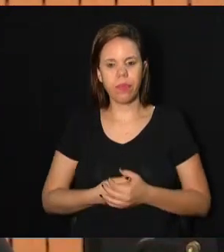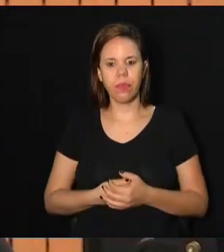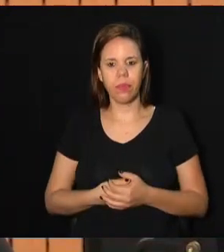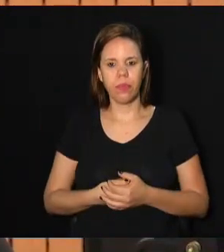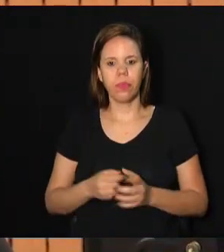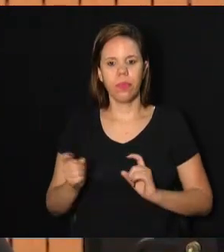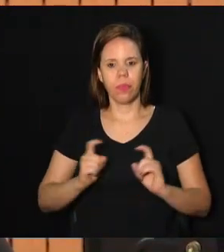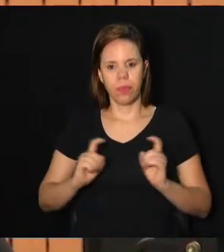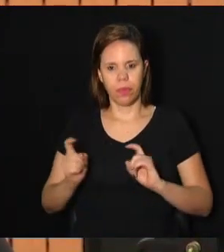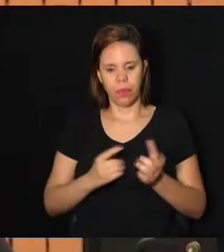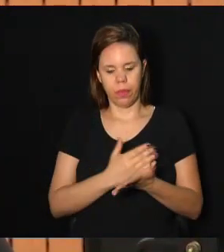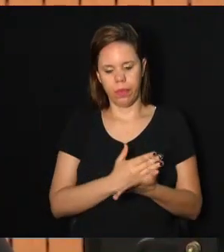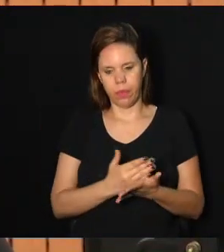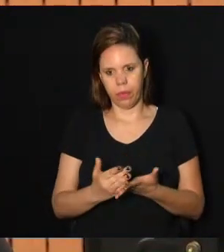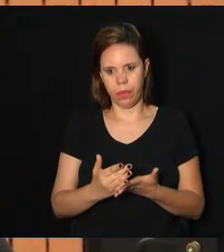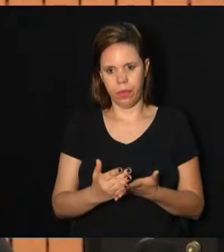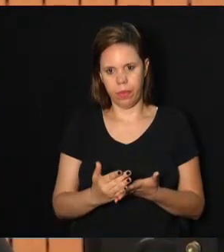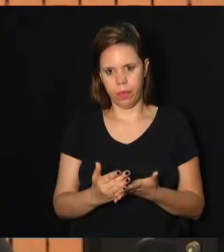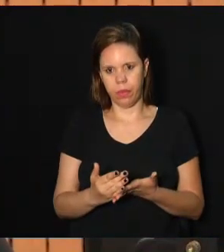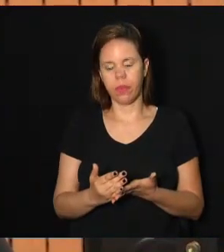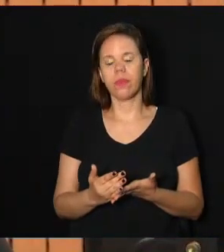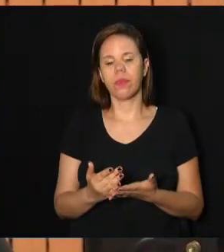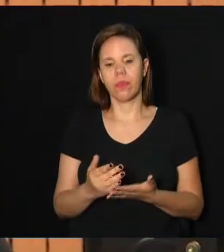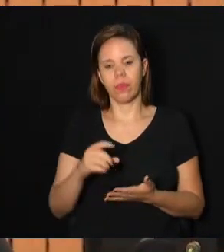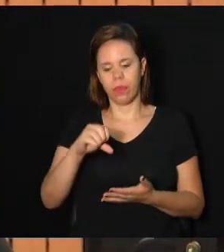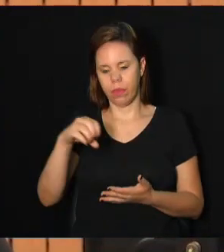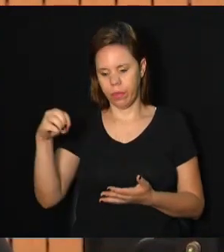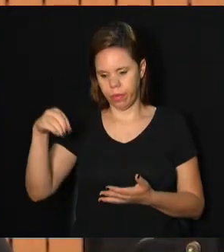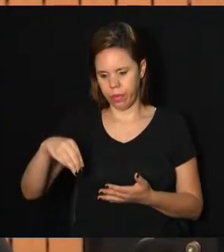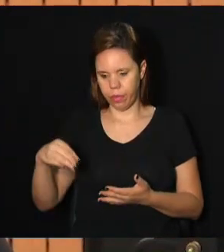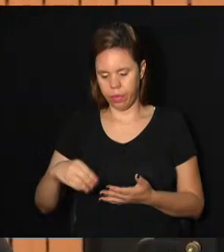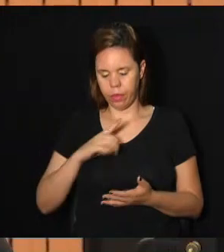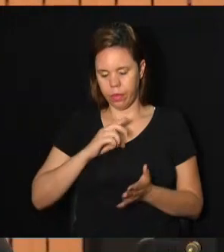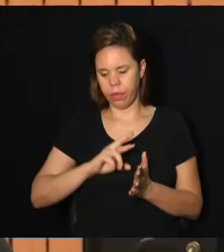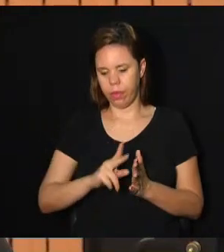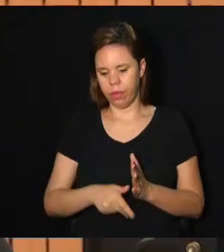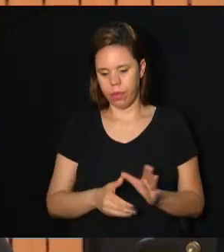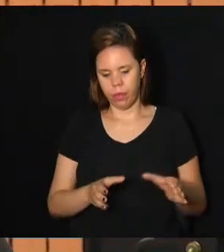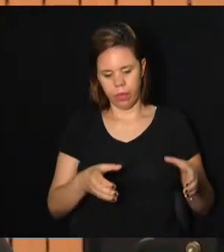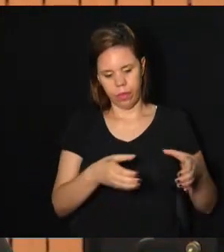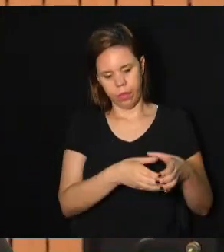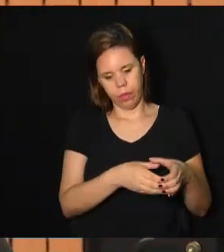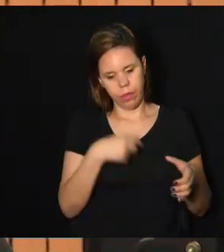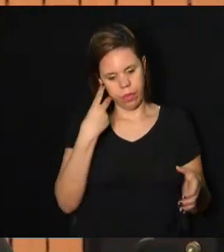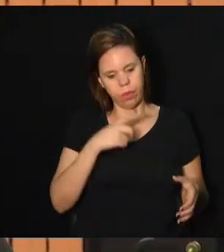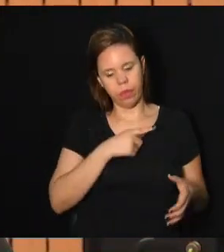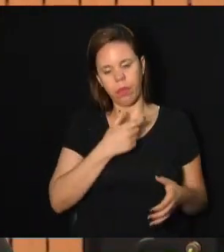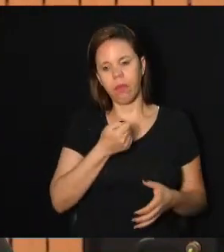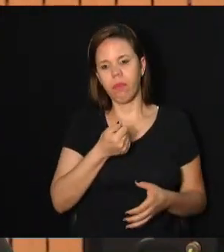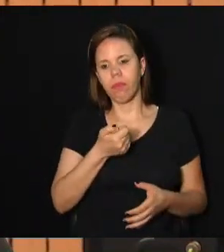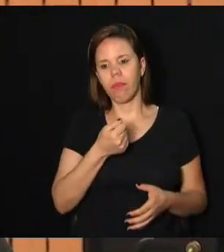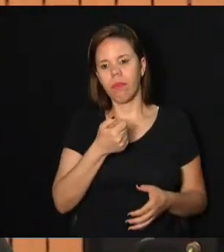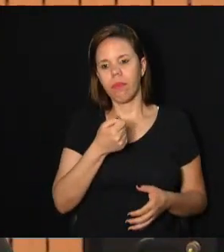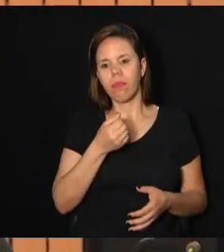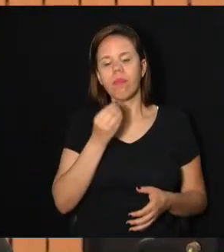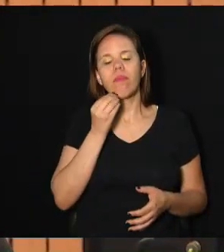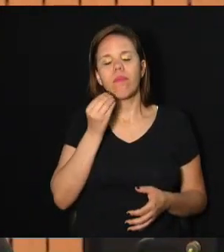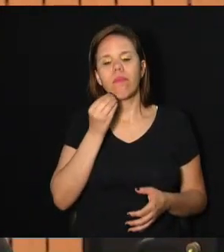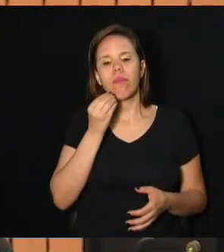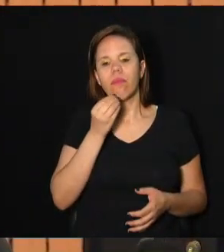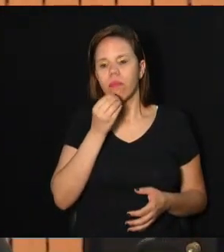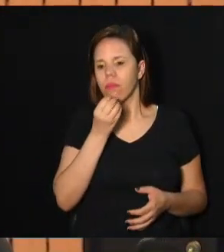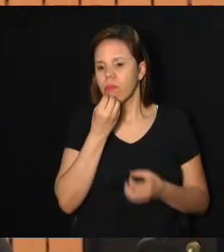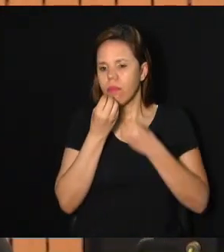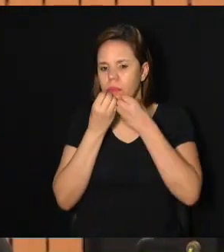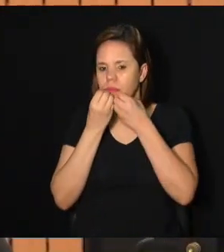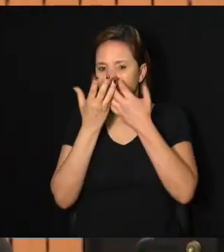pequeno expediente, você tem um conjunto de vereadores que tem pouca chance de falar, porque acaba